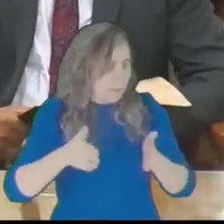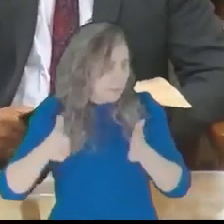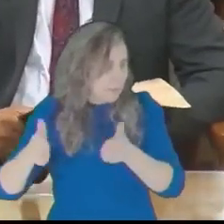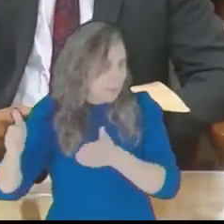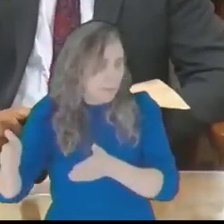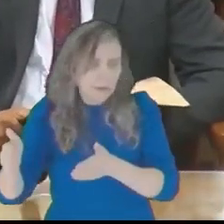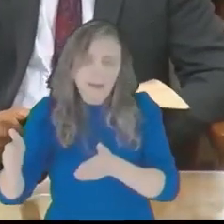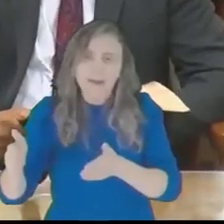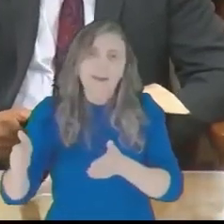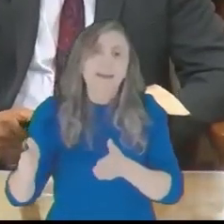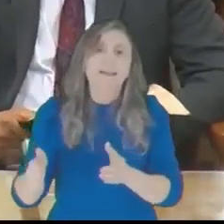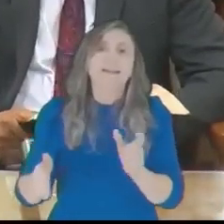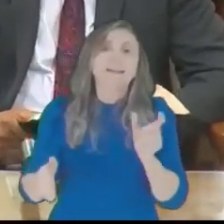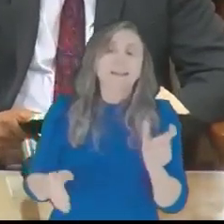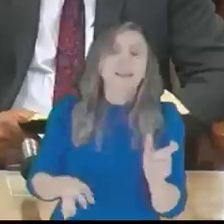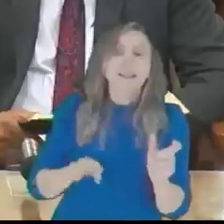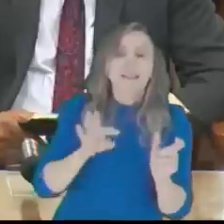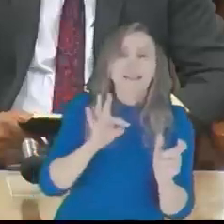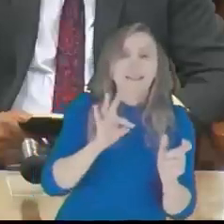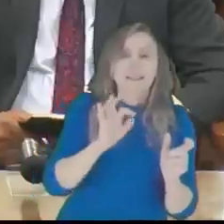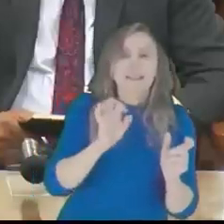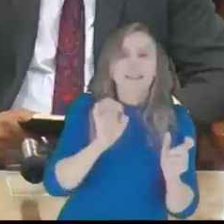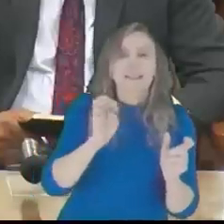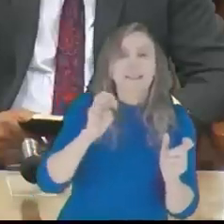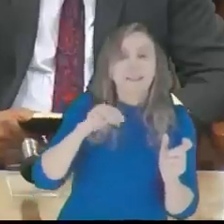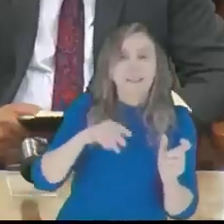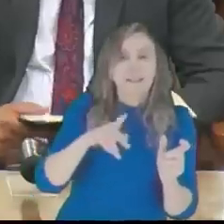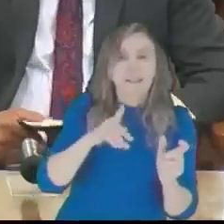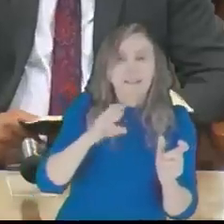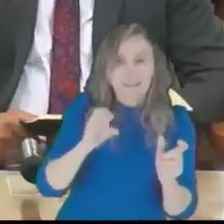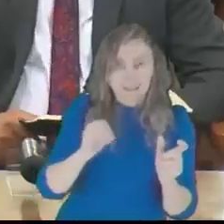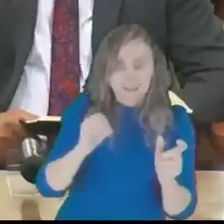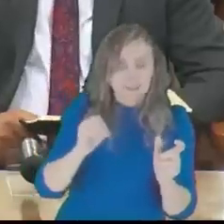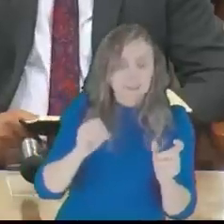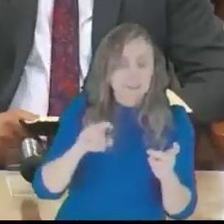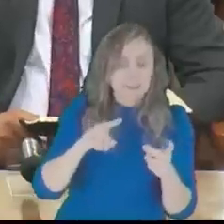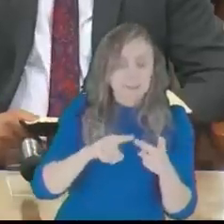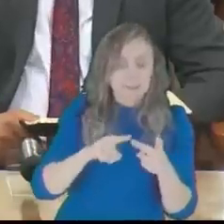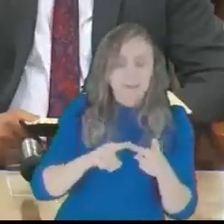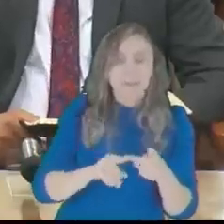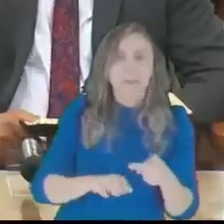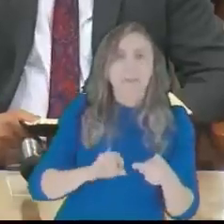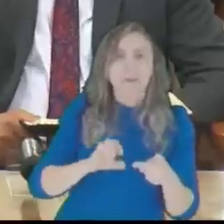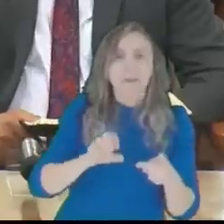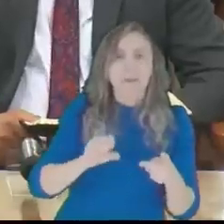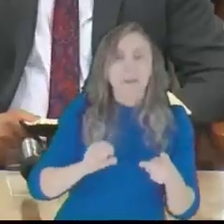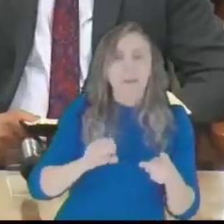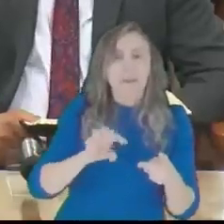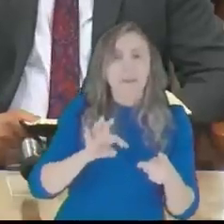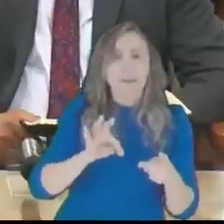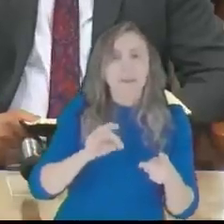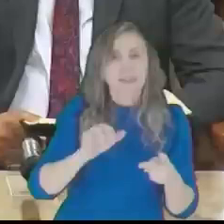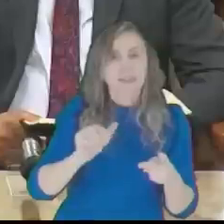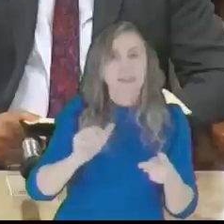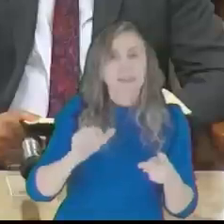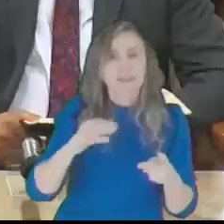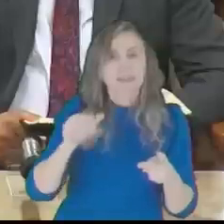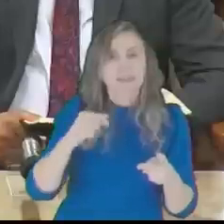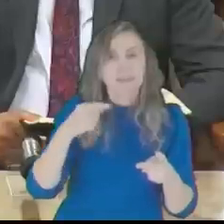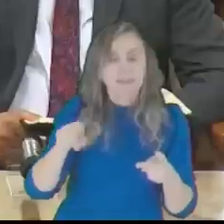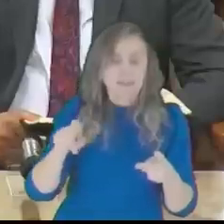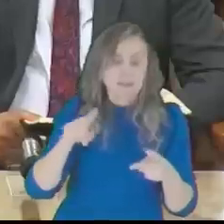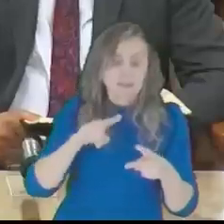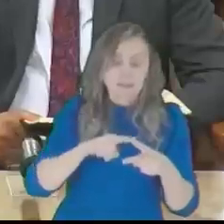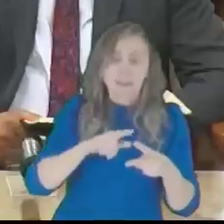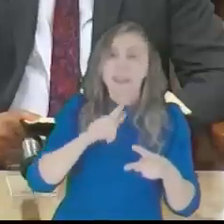palavras, tempos e estações. Qual a diferença? Tempo, a primeira palavra tempo no grego é